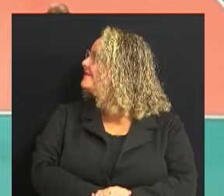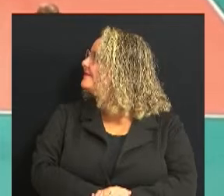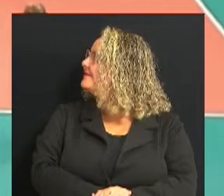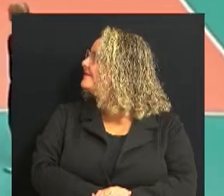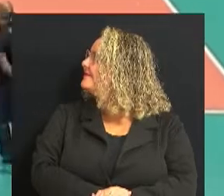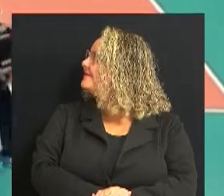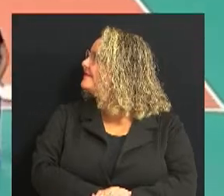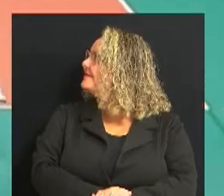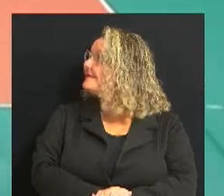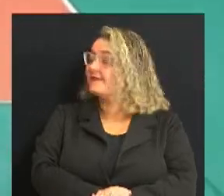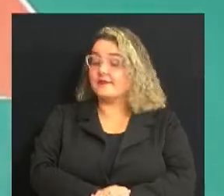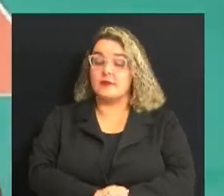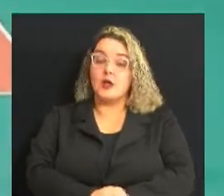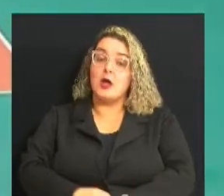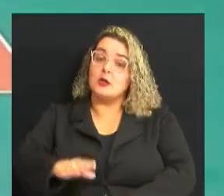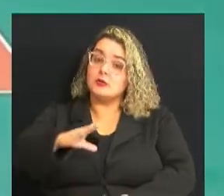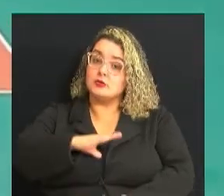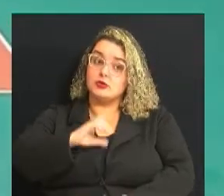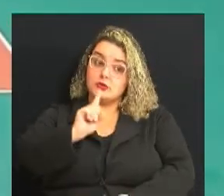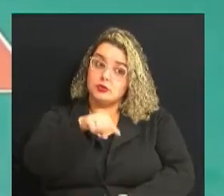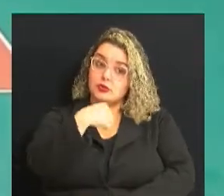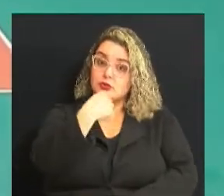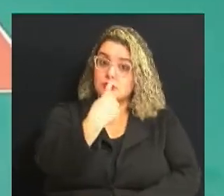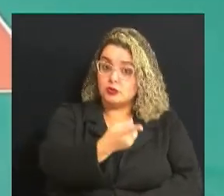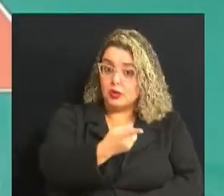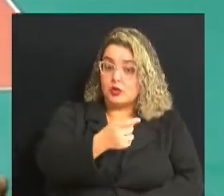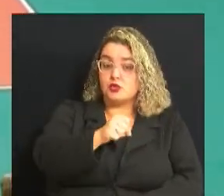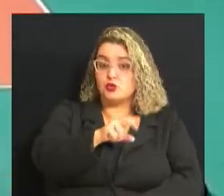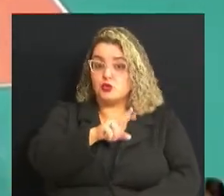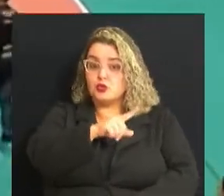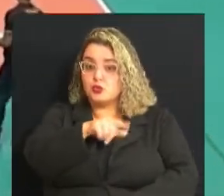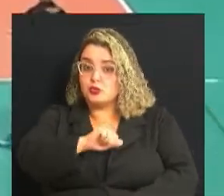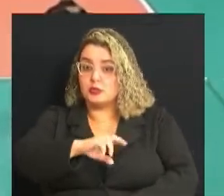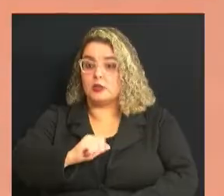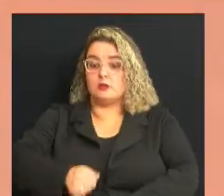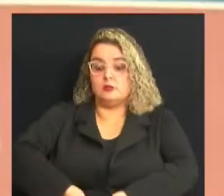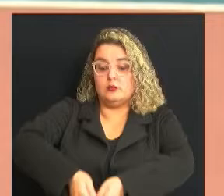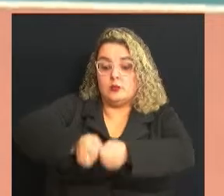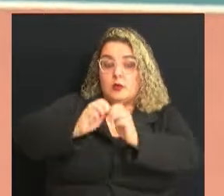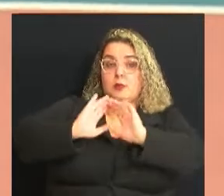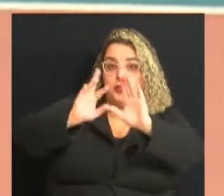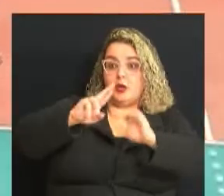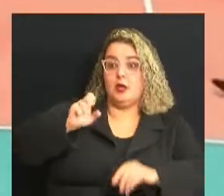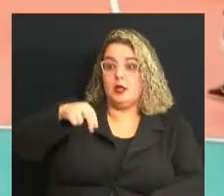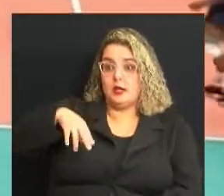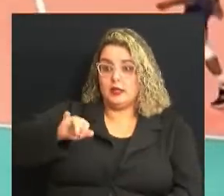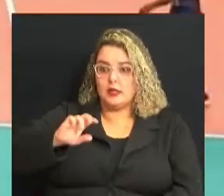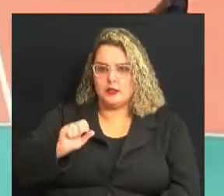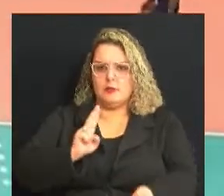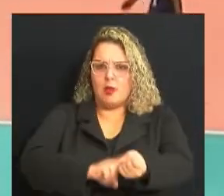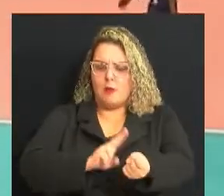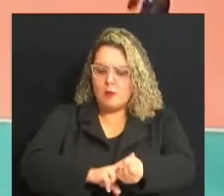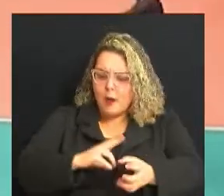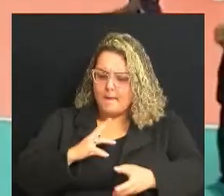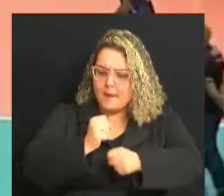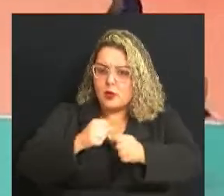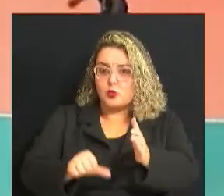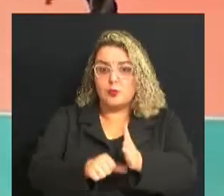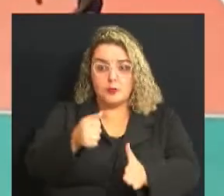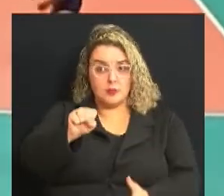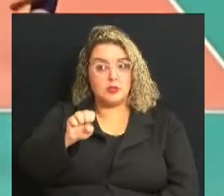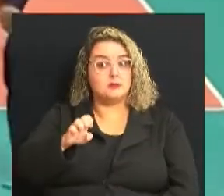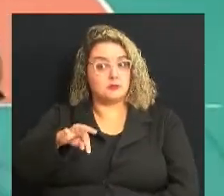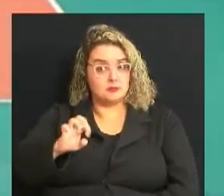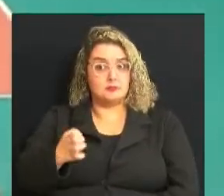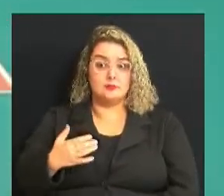Mesmo jogando fora de casa, os campineiros do Renata imprimiram um ritmo forte já no primeiro set e